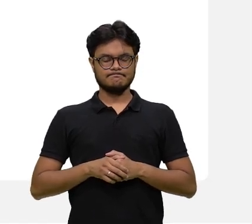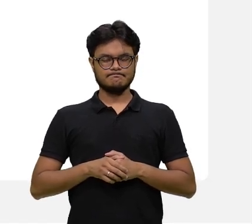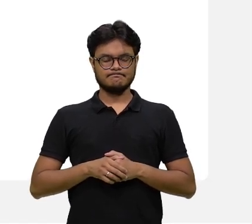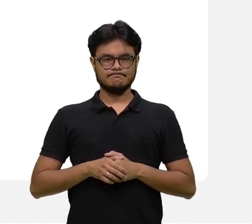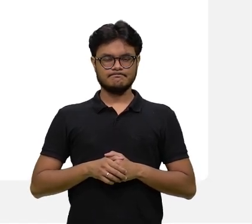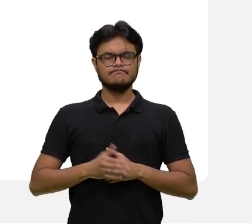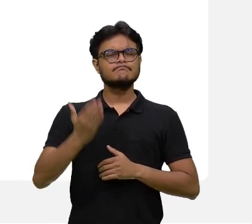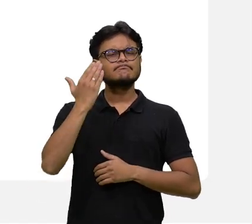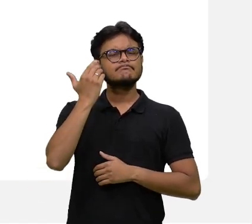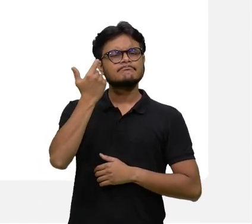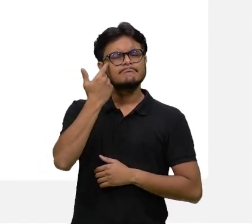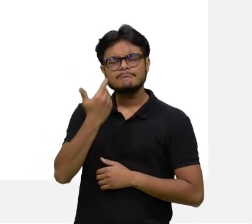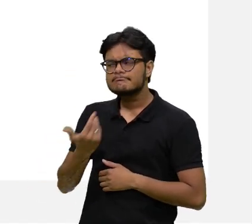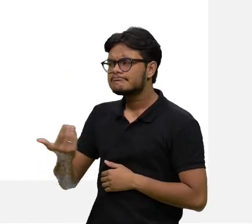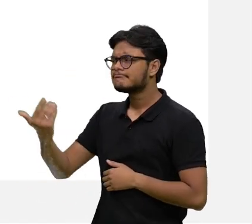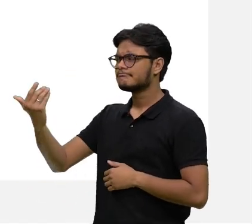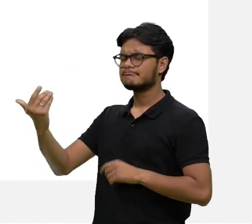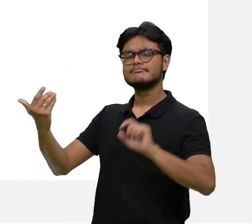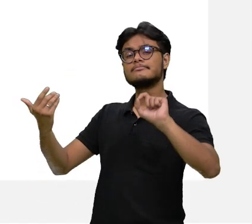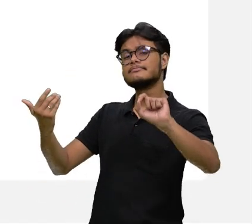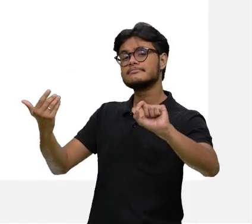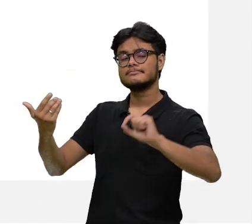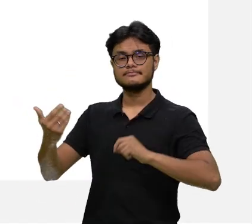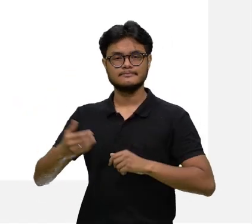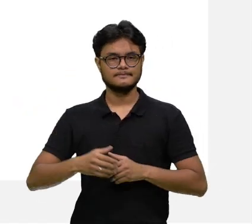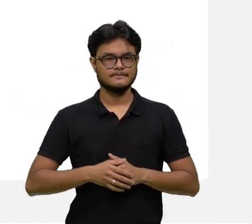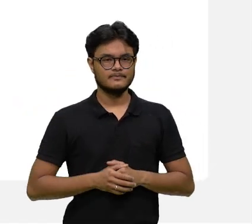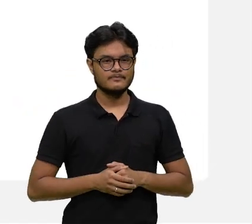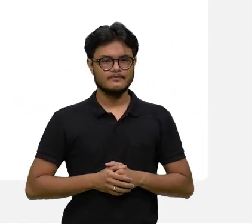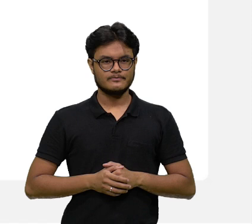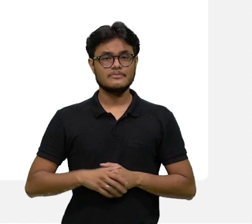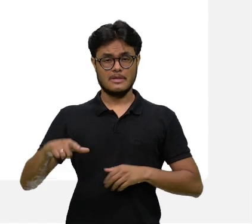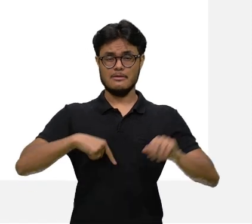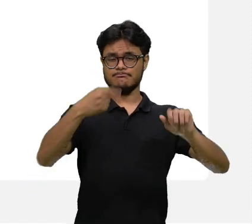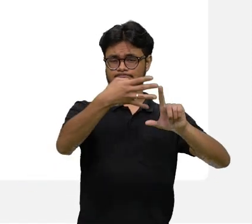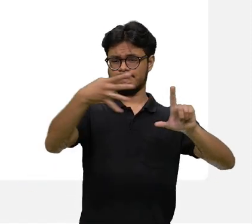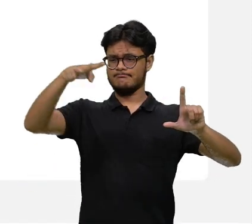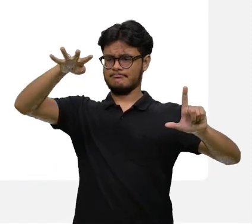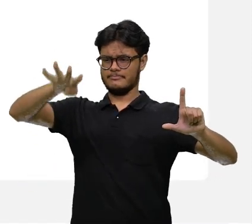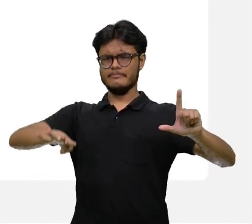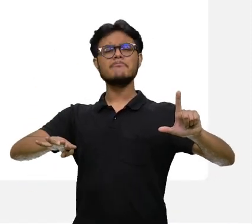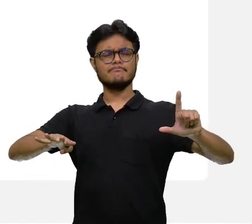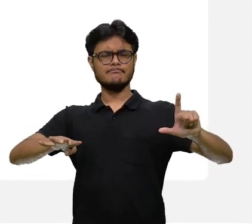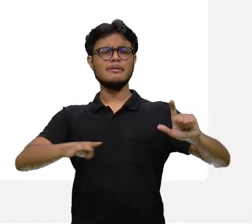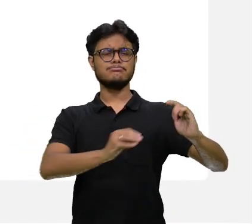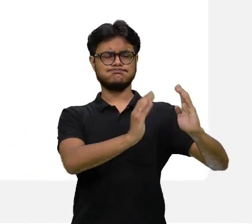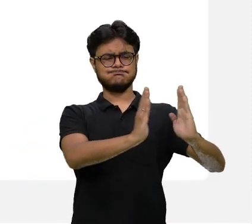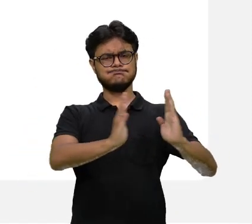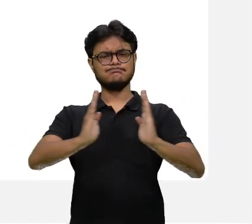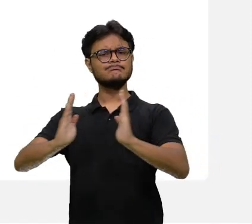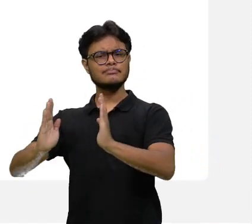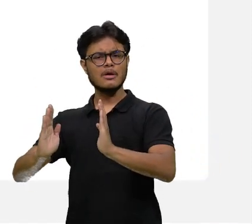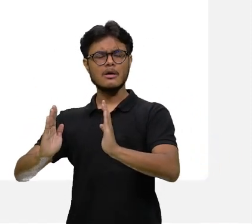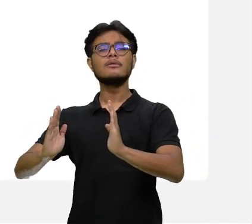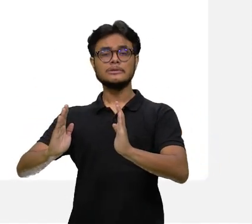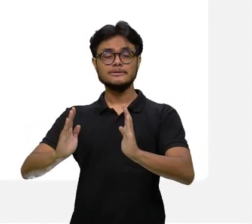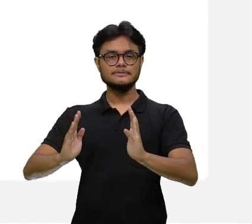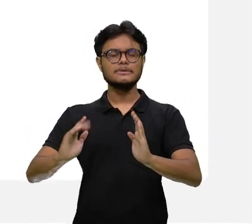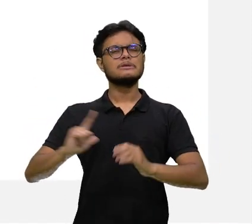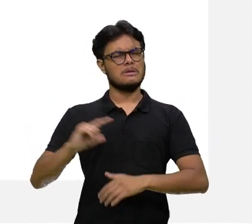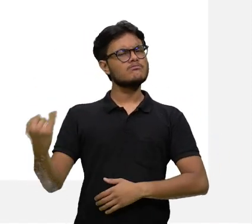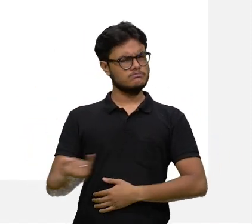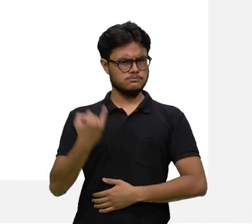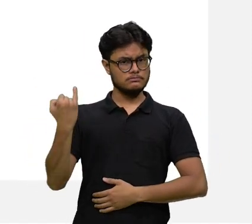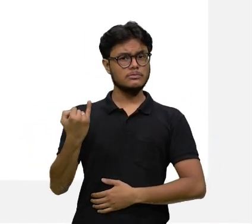viagem em gestação, né? Viaja comigo agora aí, olha só. Então, nós estamos aí, para você perceber, gente, isso aí é